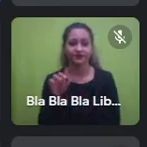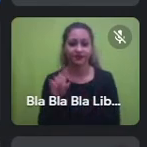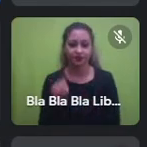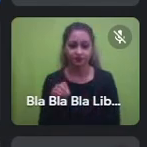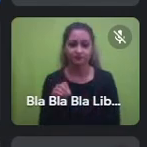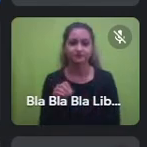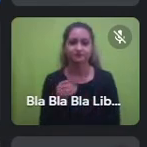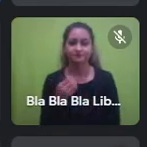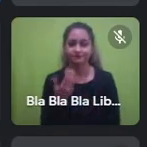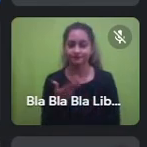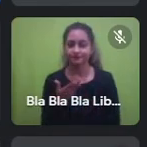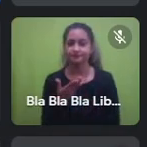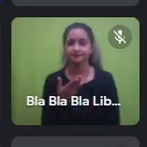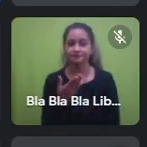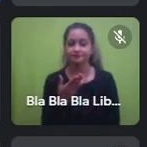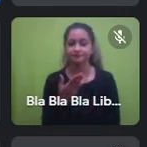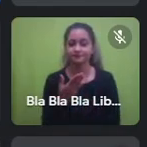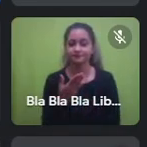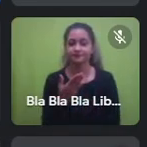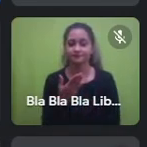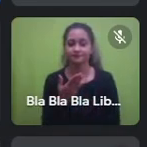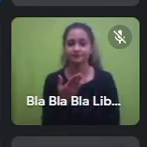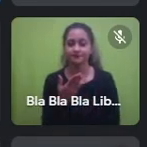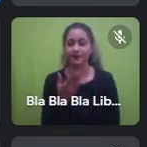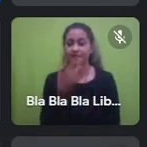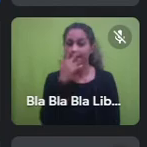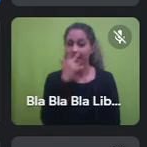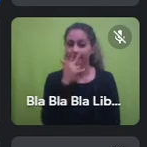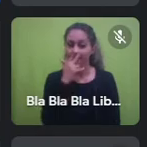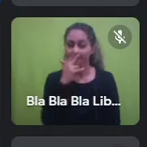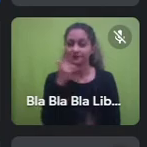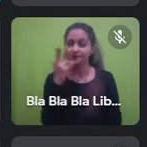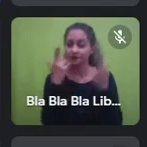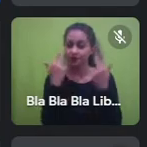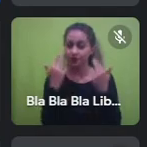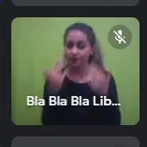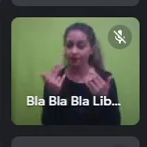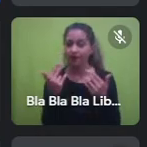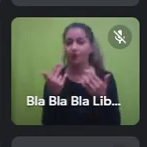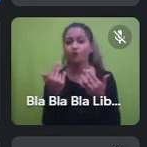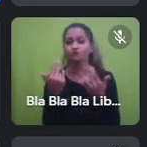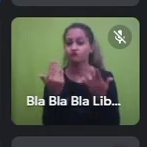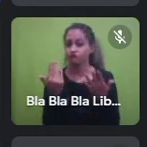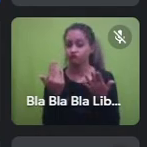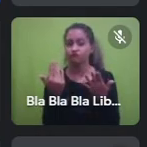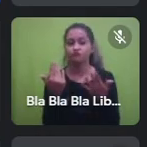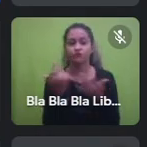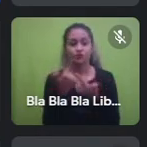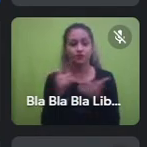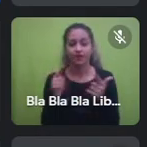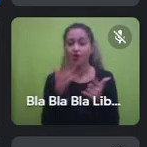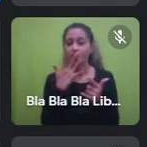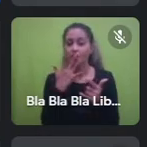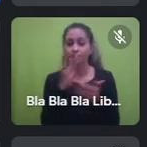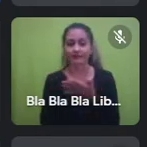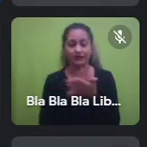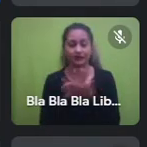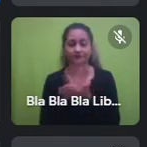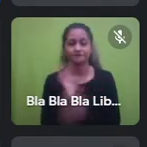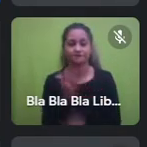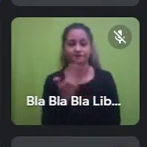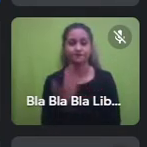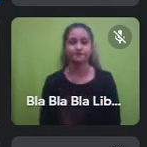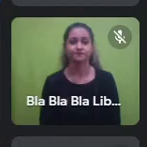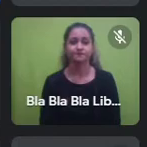colimatã, aparentemente normal, sem pigmentações. Pode passar.